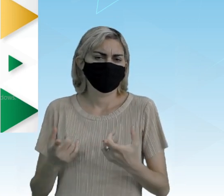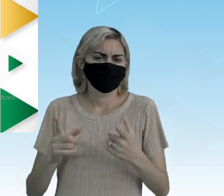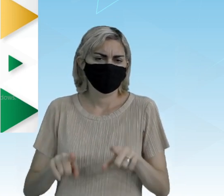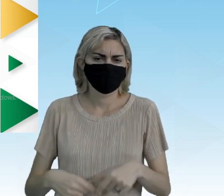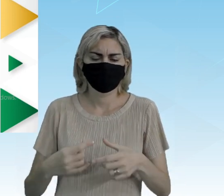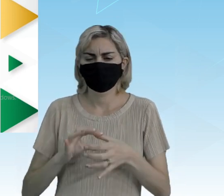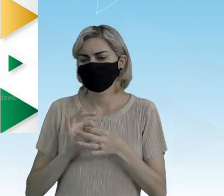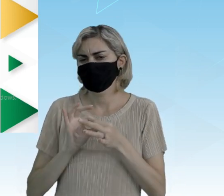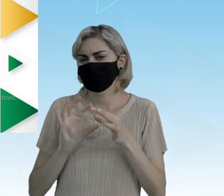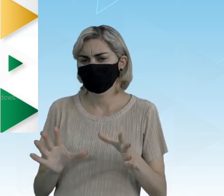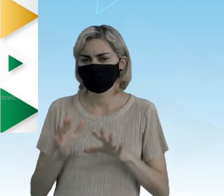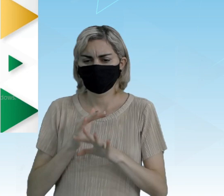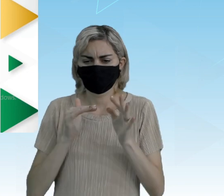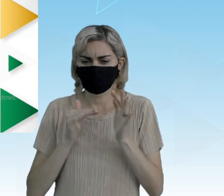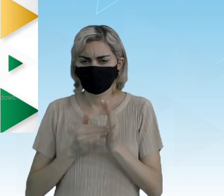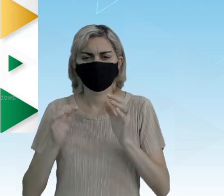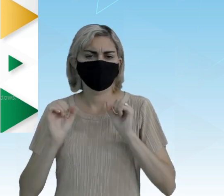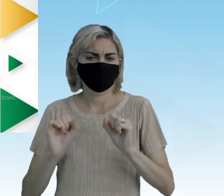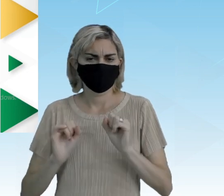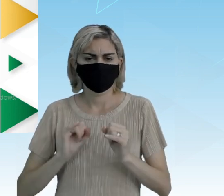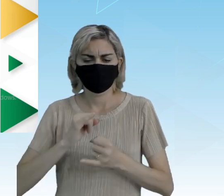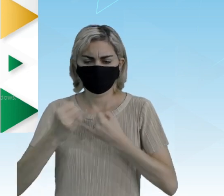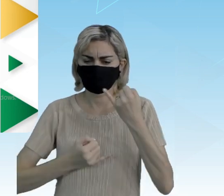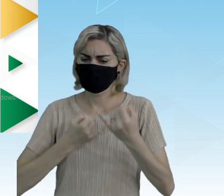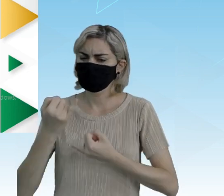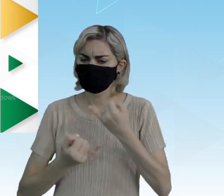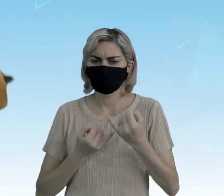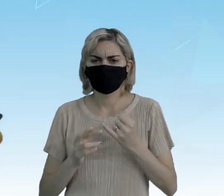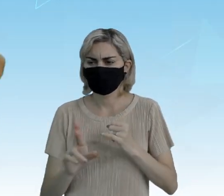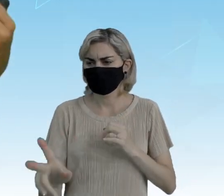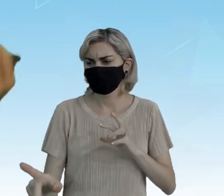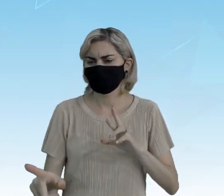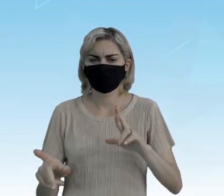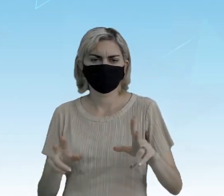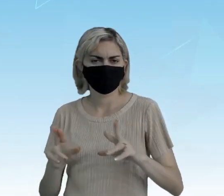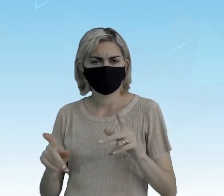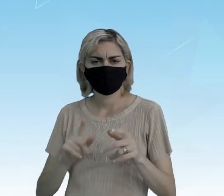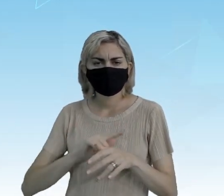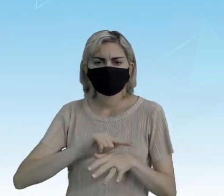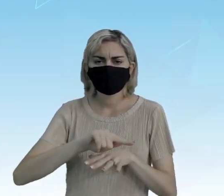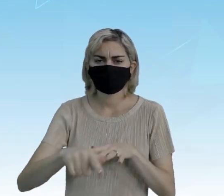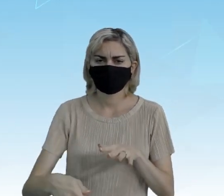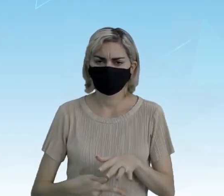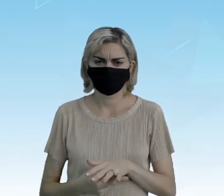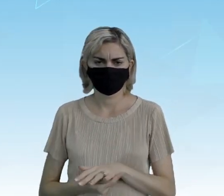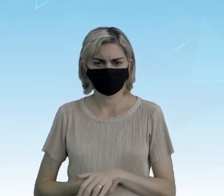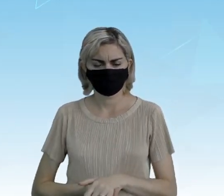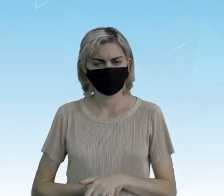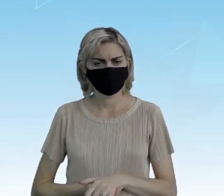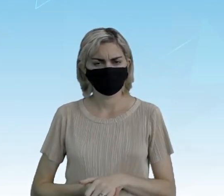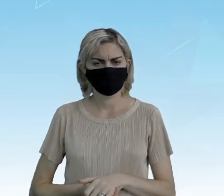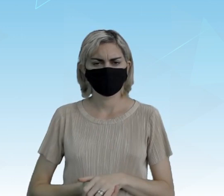é livre, todo mundo pode jogar, sem distinção de cor e de gênero, tá certo?